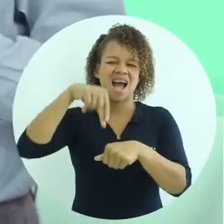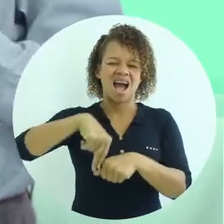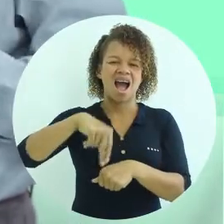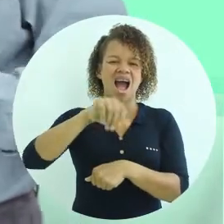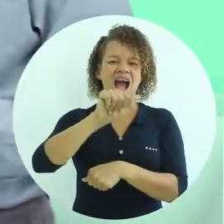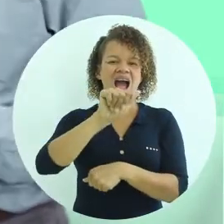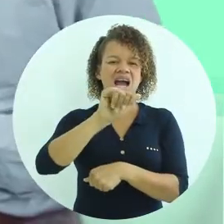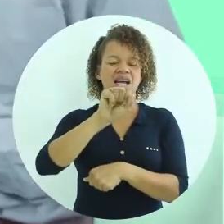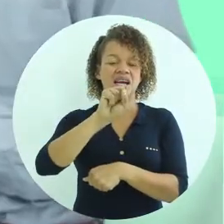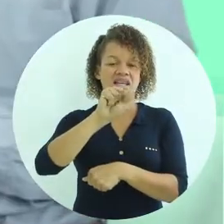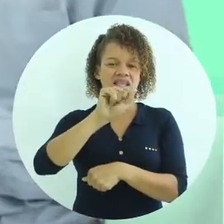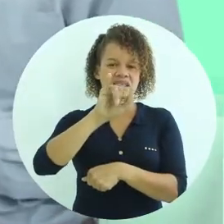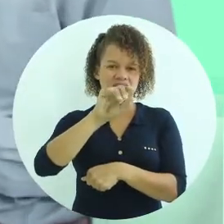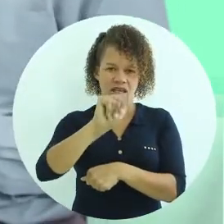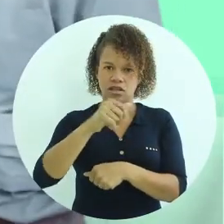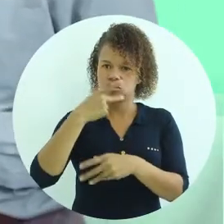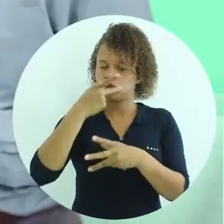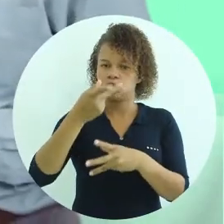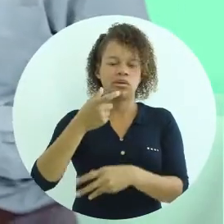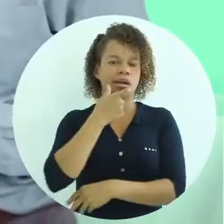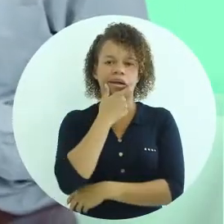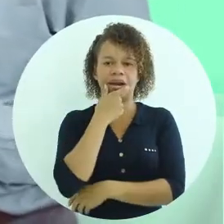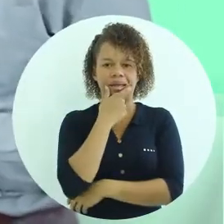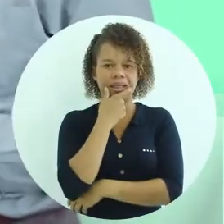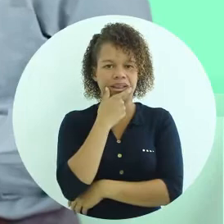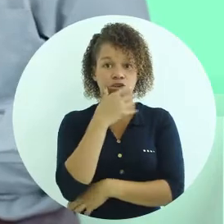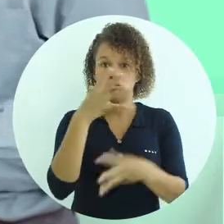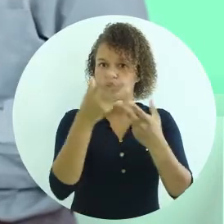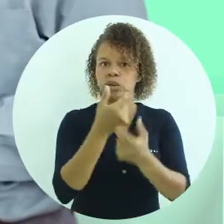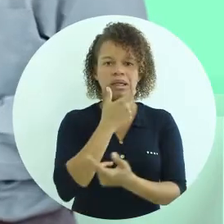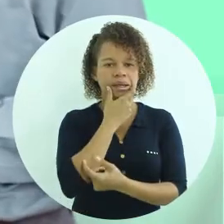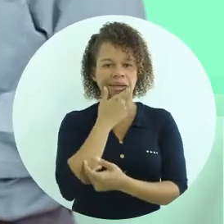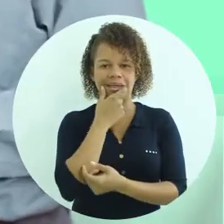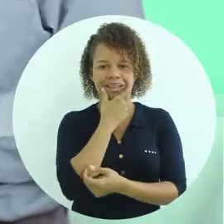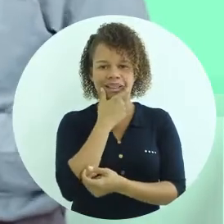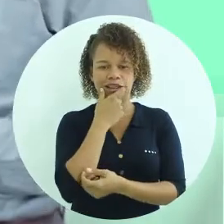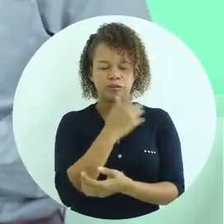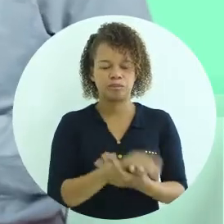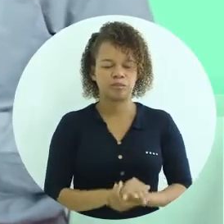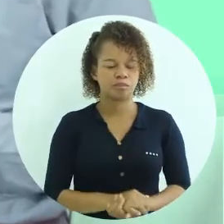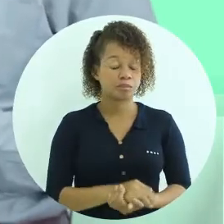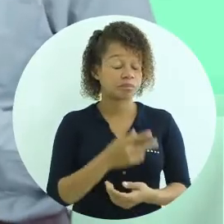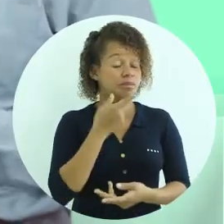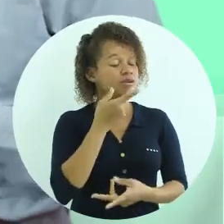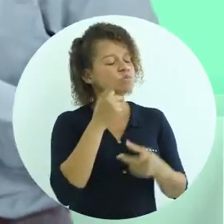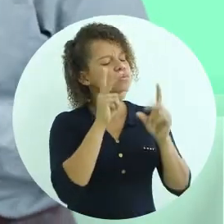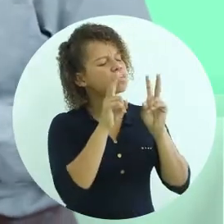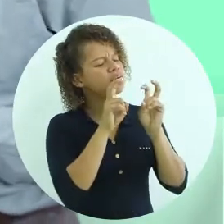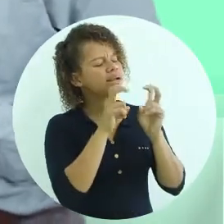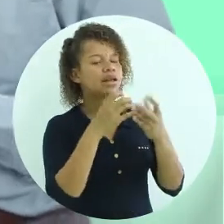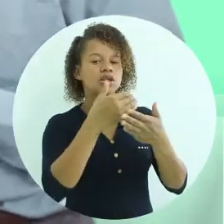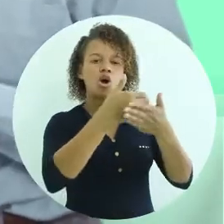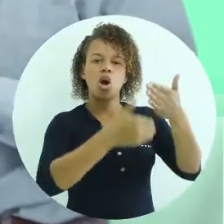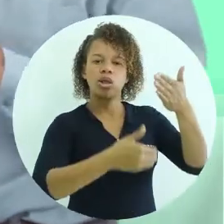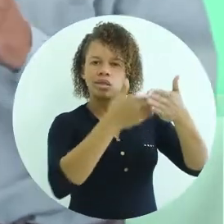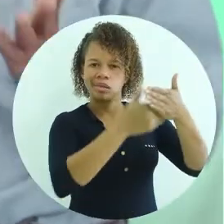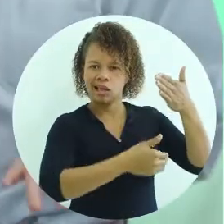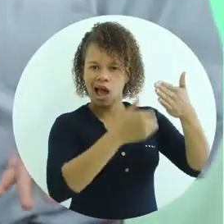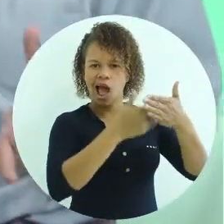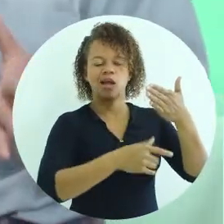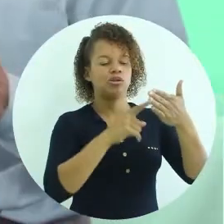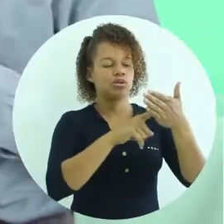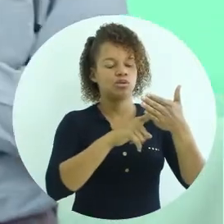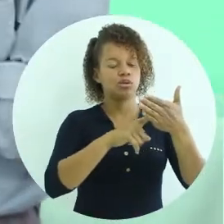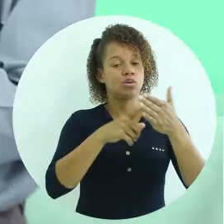Como é que a comunicação com esse Todo em pessoal? inglês, todo em inglês. Tudo em inglês, Tudo né, em com o inglês. pessoal. E fala um pouquinho da questão do contrato. Tanto o